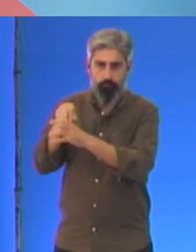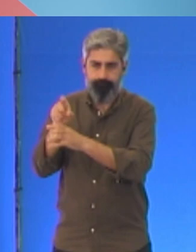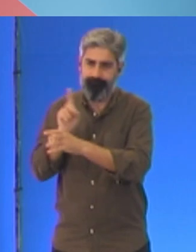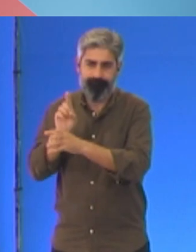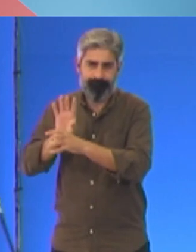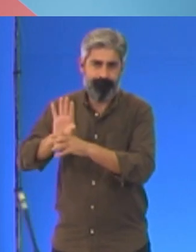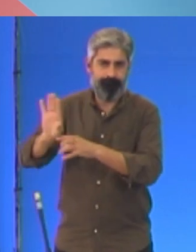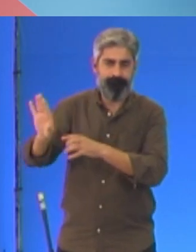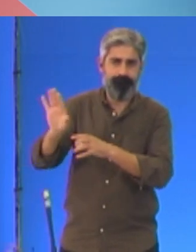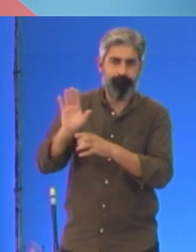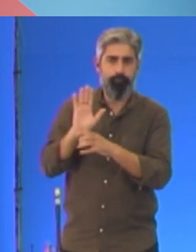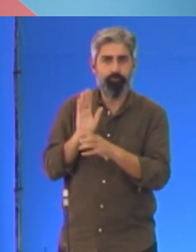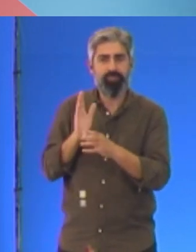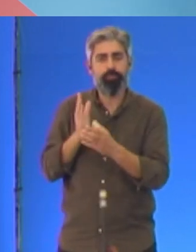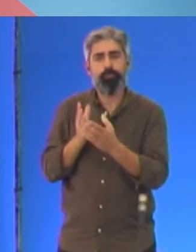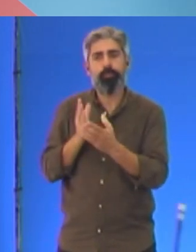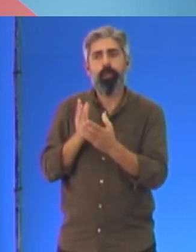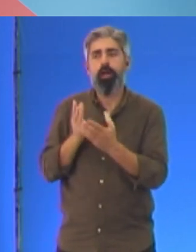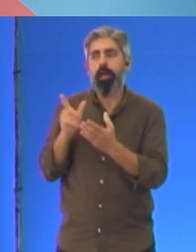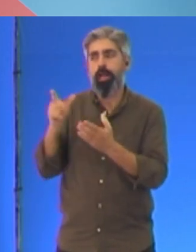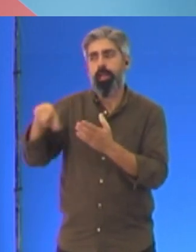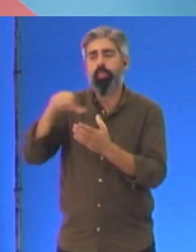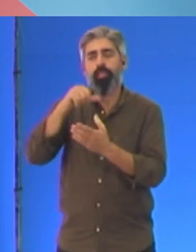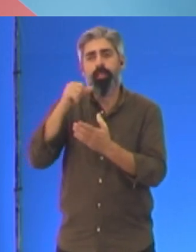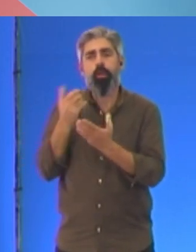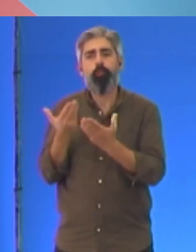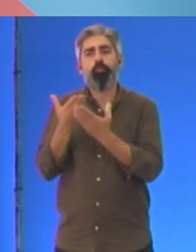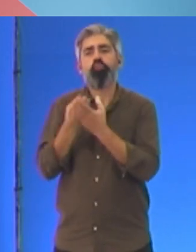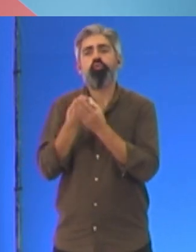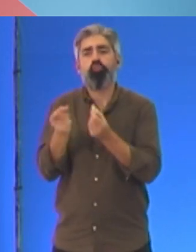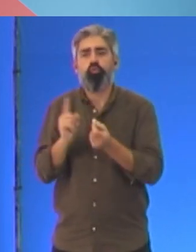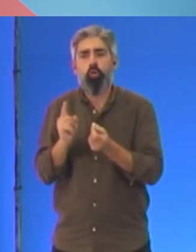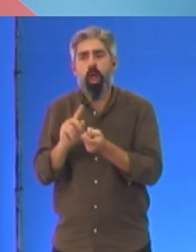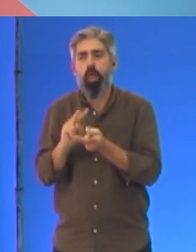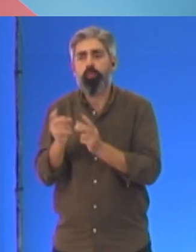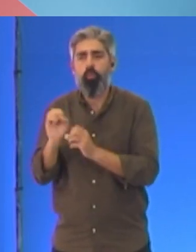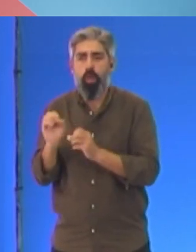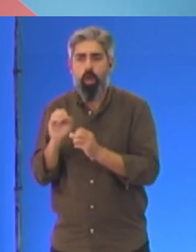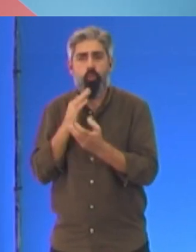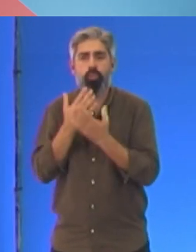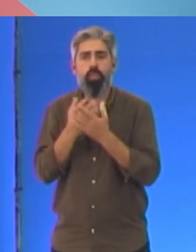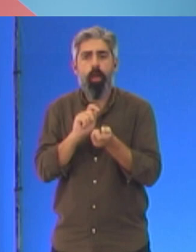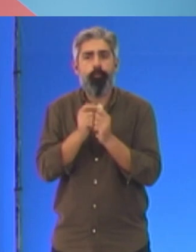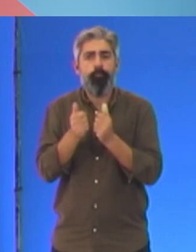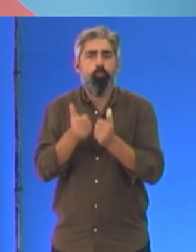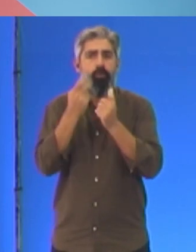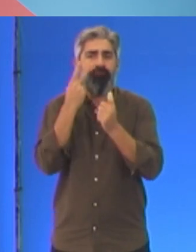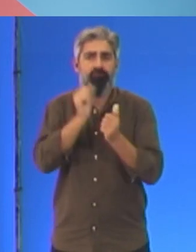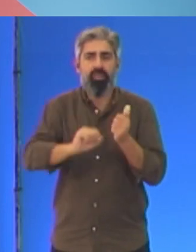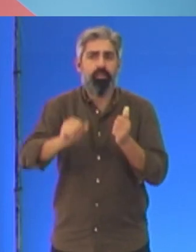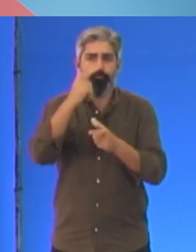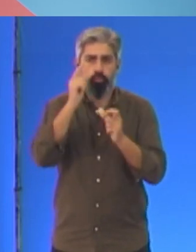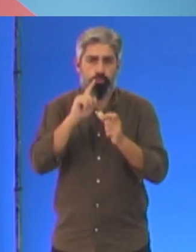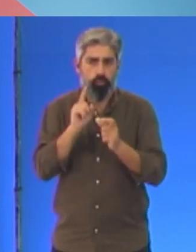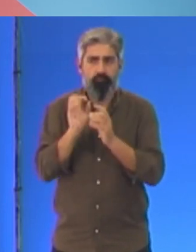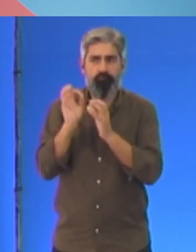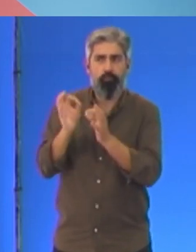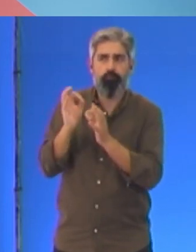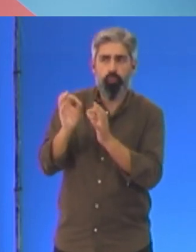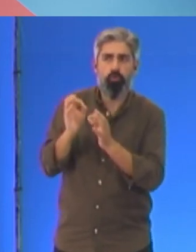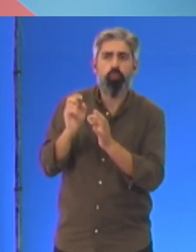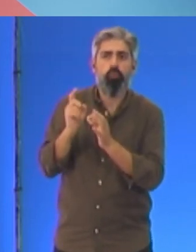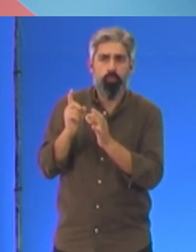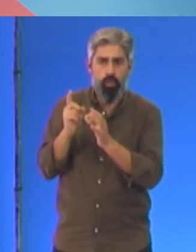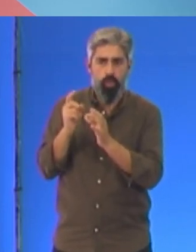de não apresentar soluções de efetivamente não melhorar a vida das pessoas mas favorecem